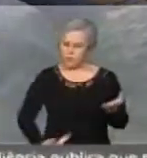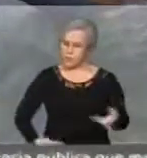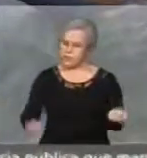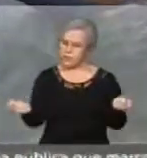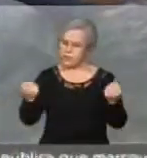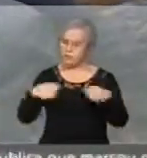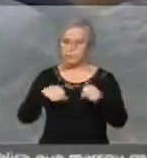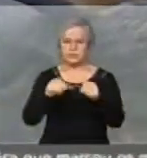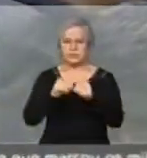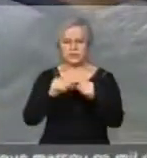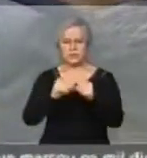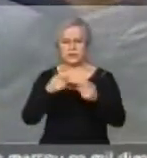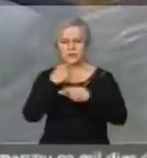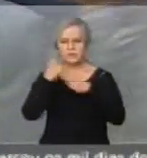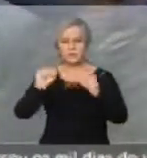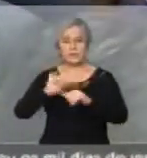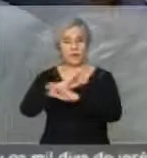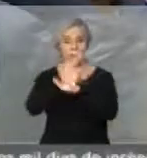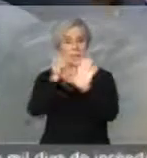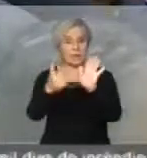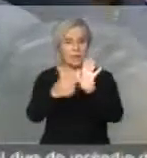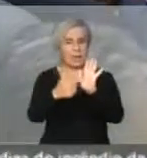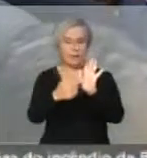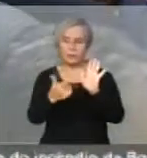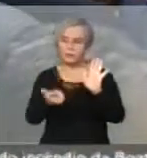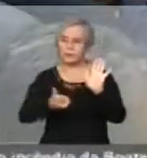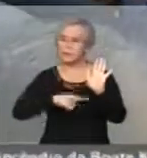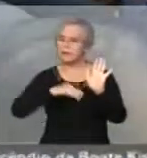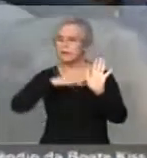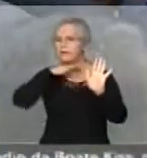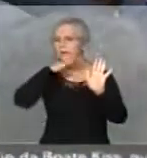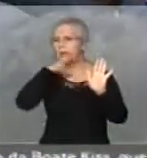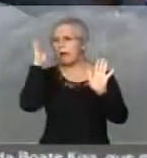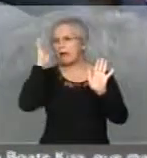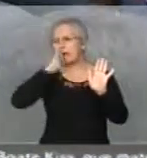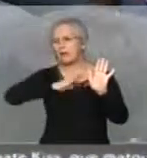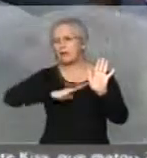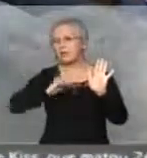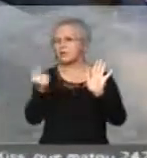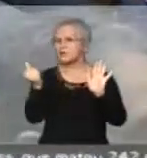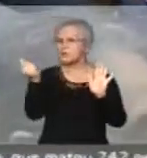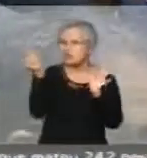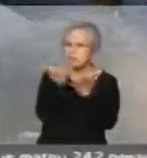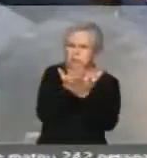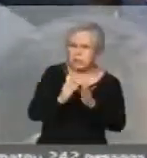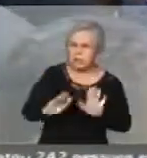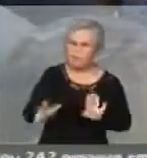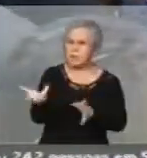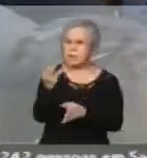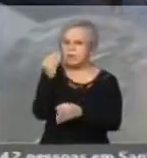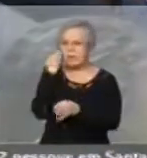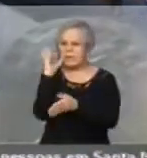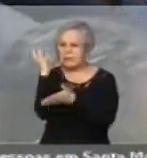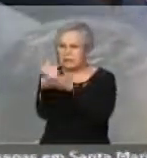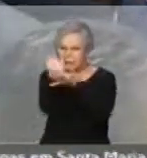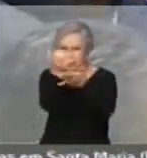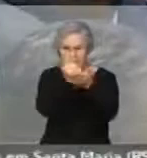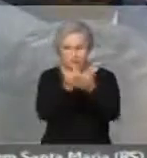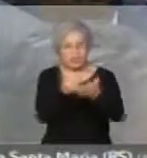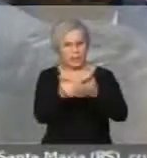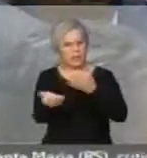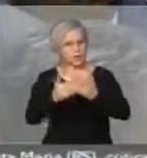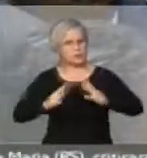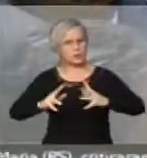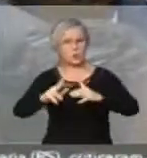dar clareza de que ele tem uma situação falimentar, que não tem dinheiro e tinha que arrumar uma outra alternativa